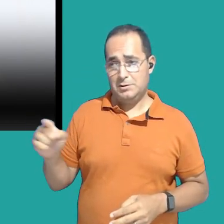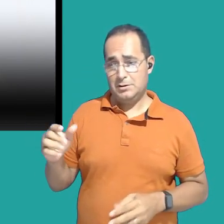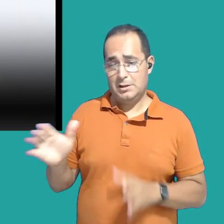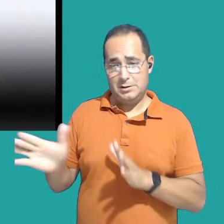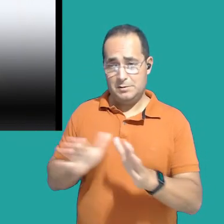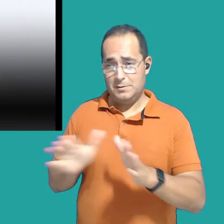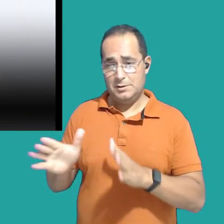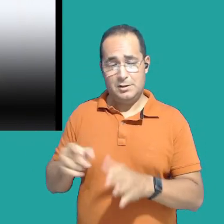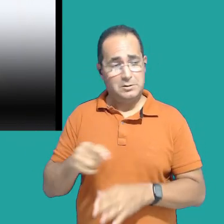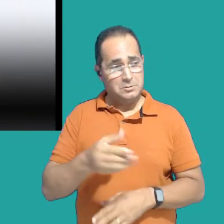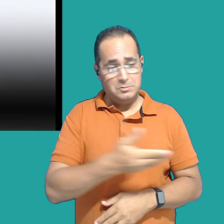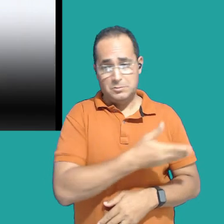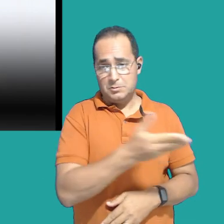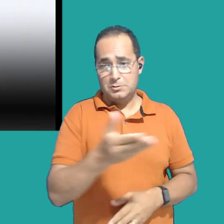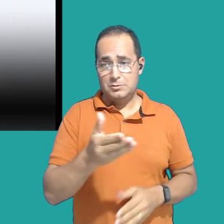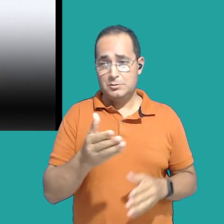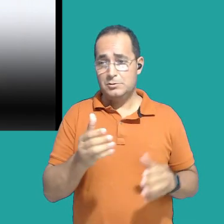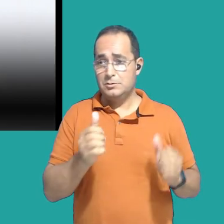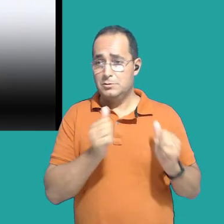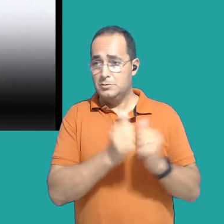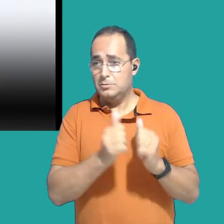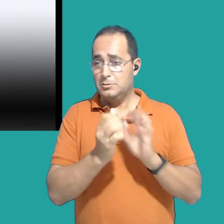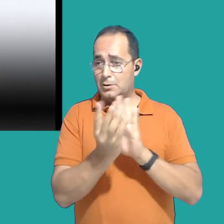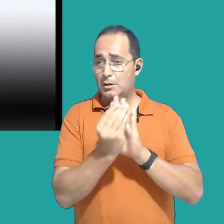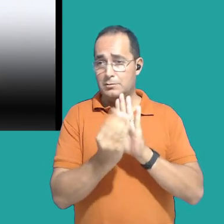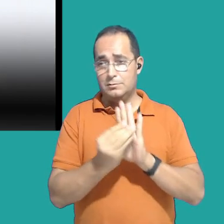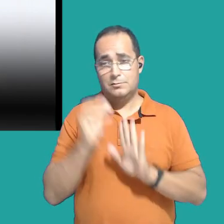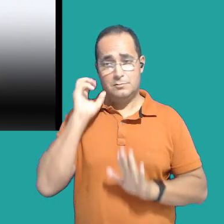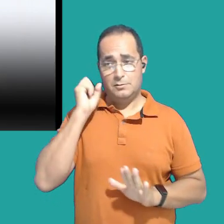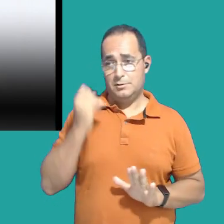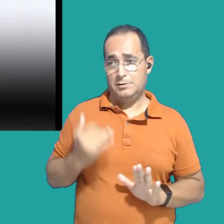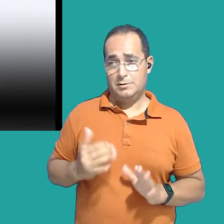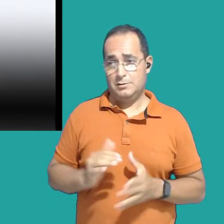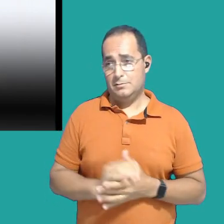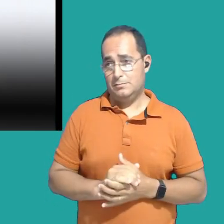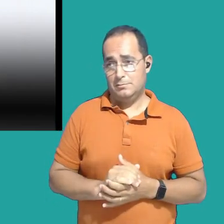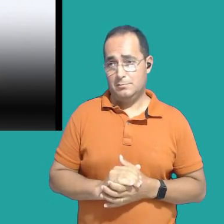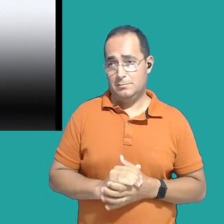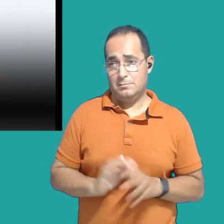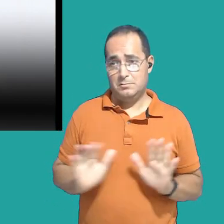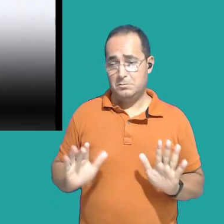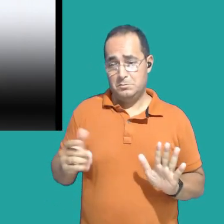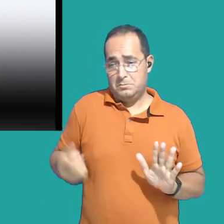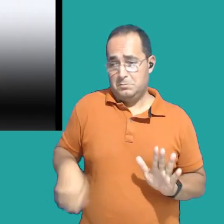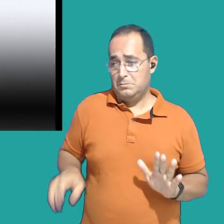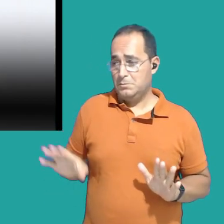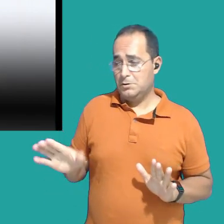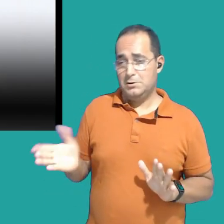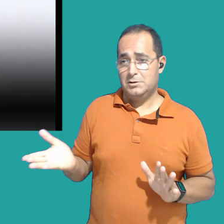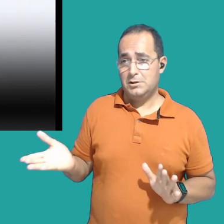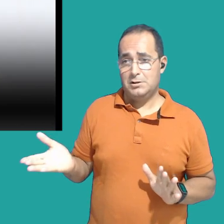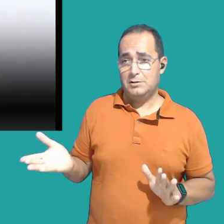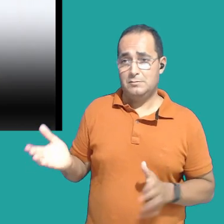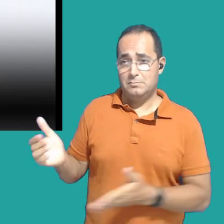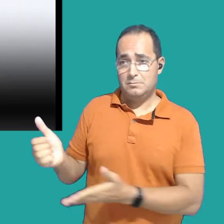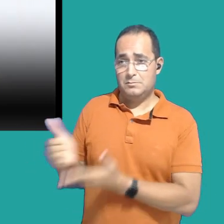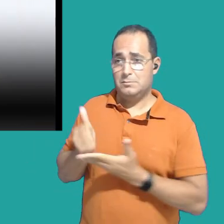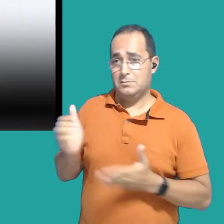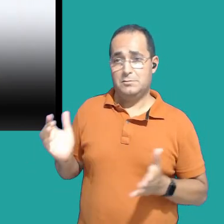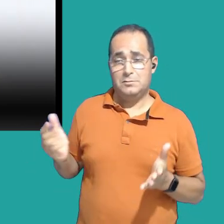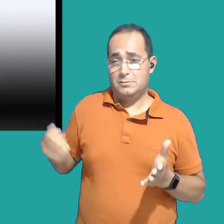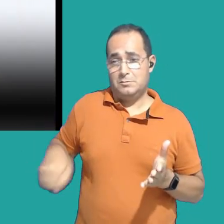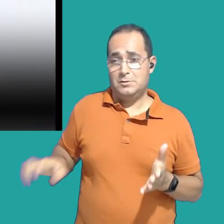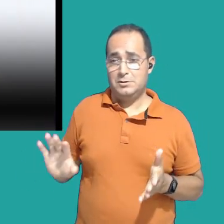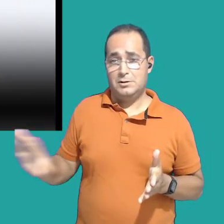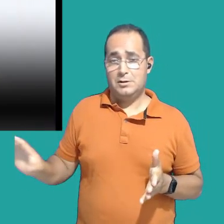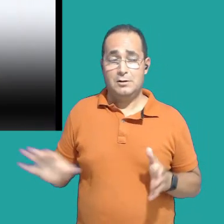trabalhar a sensibilidade ali dos estudantes trabalhando conteúdo com a descrição. Sim, e aí não precisaria